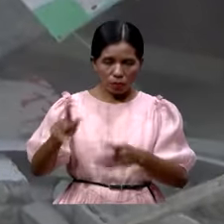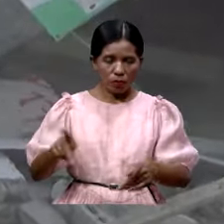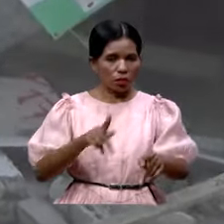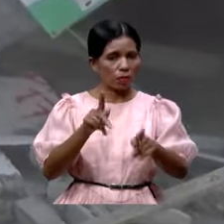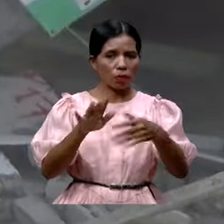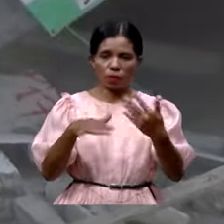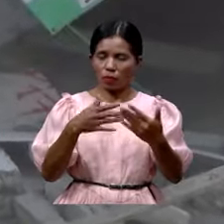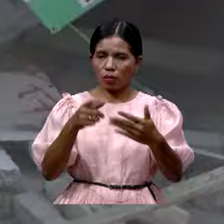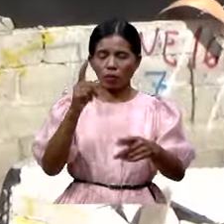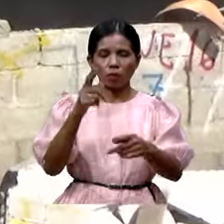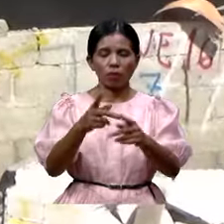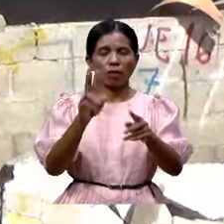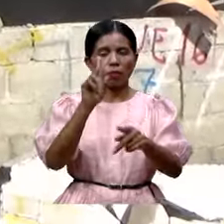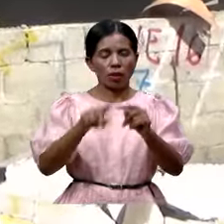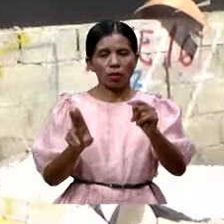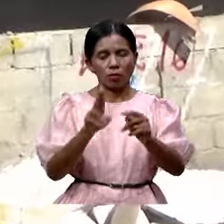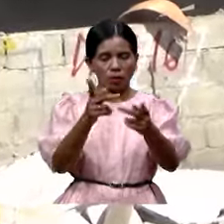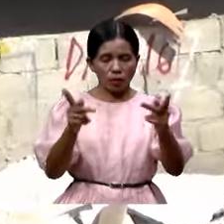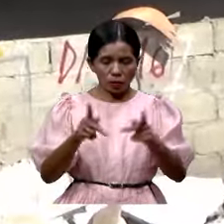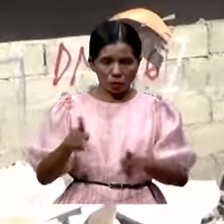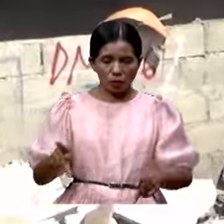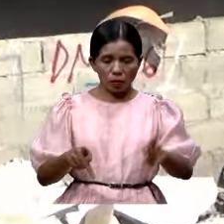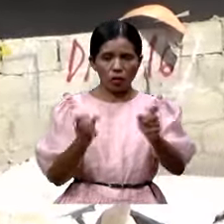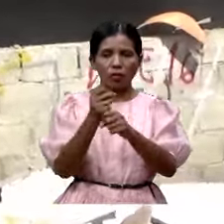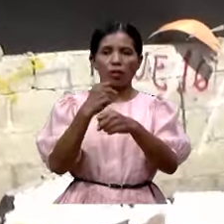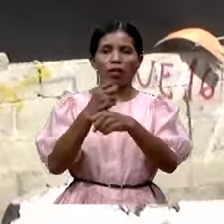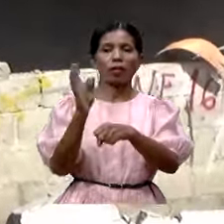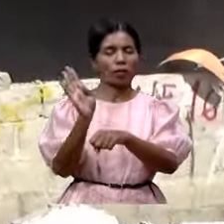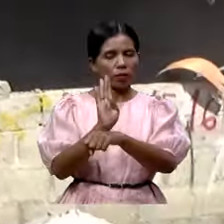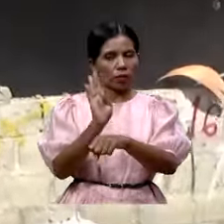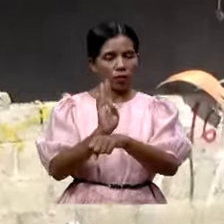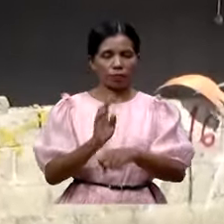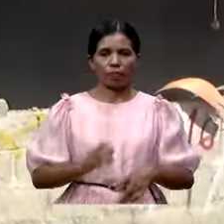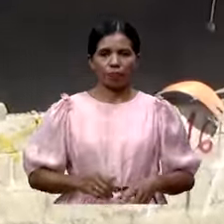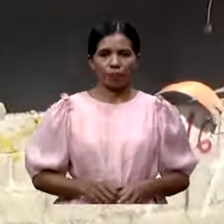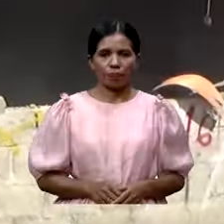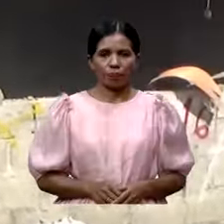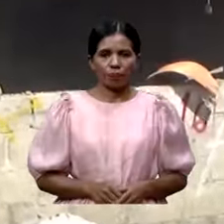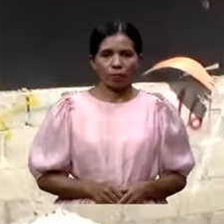cidadão Sira, os espaço público, rodealau atividade de negócio. Santina de Jesus, Marito da Costa, GMN.